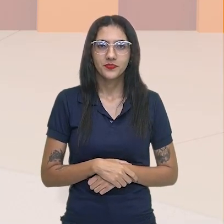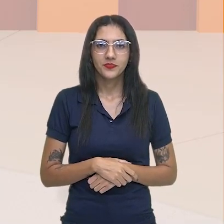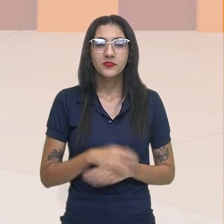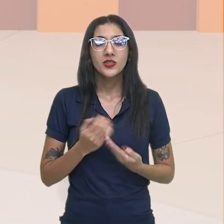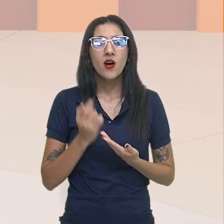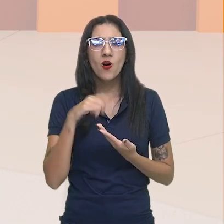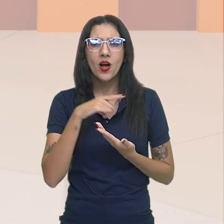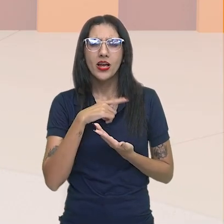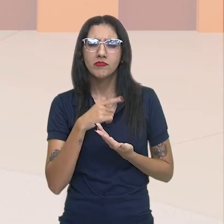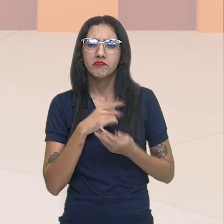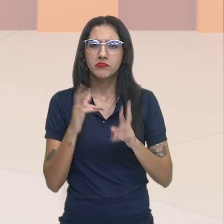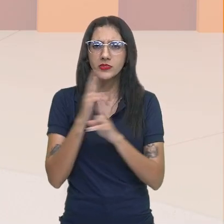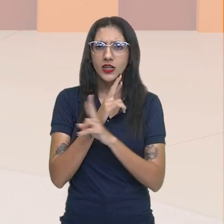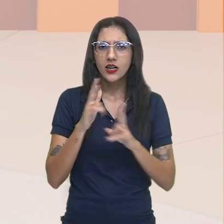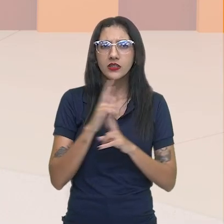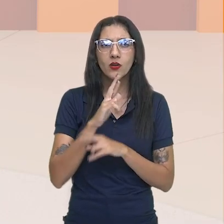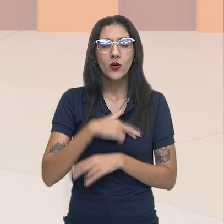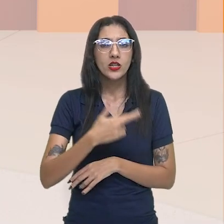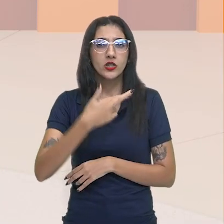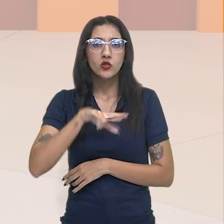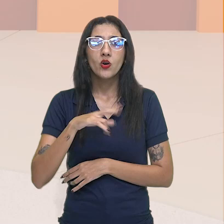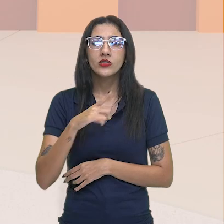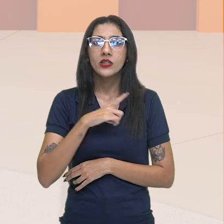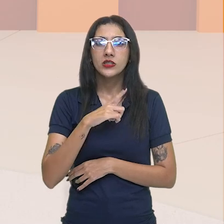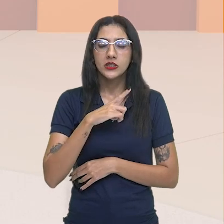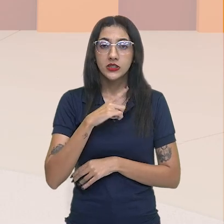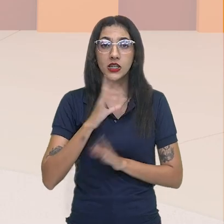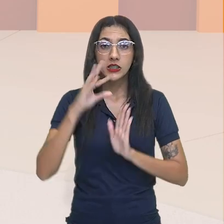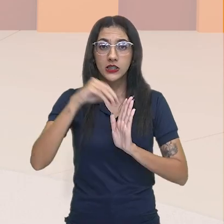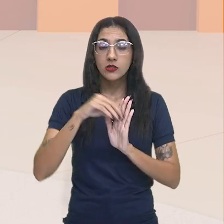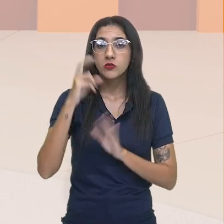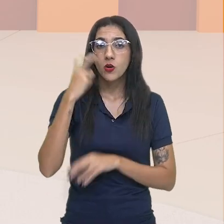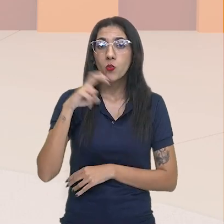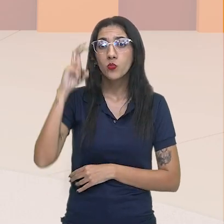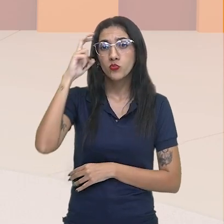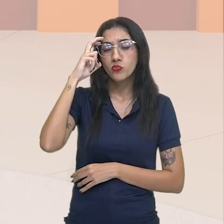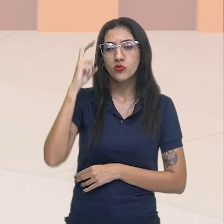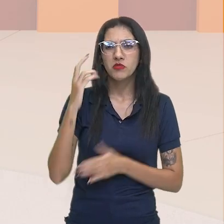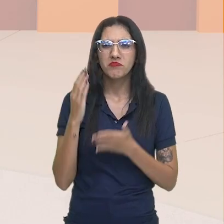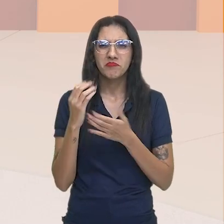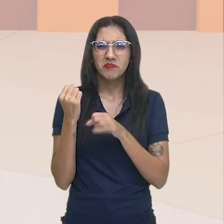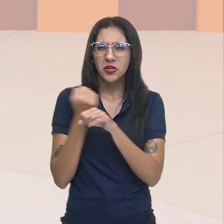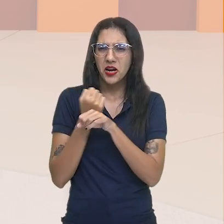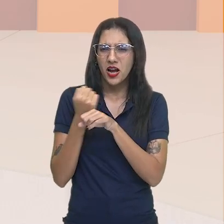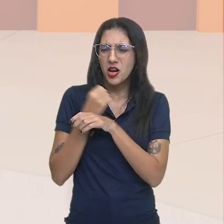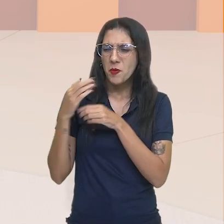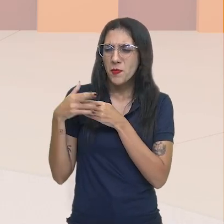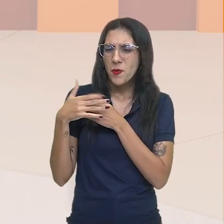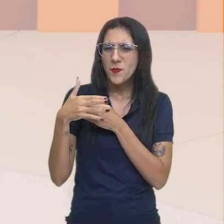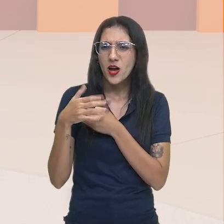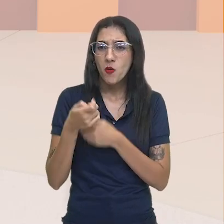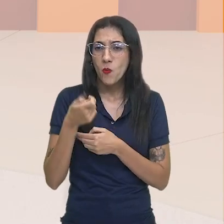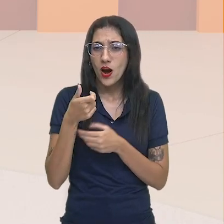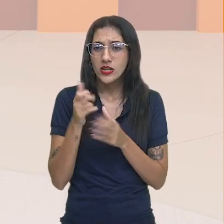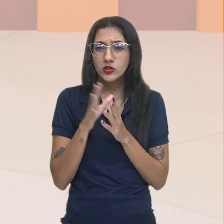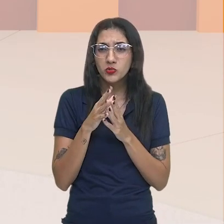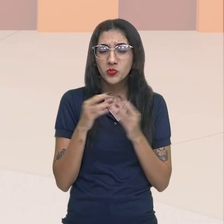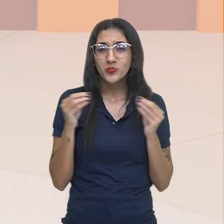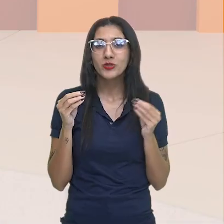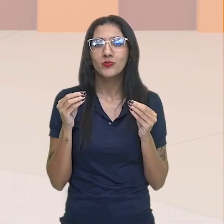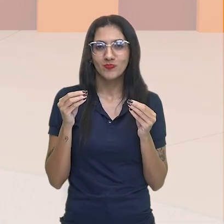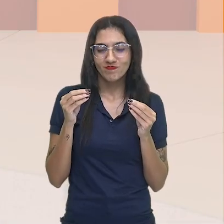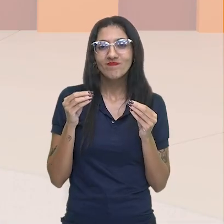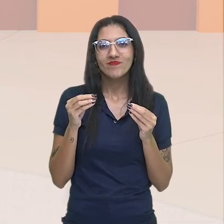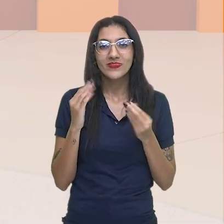empréstimos religiosos que estão presentes na cultura tenham sido silenciados ao longo do tempo, sim, porque muitos